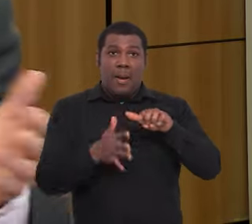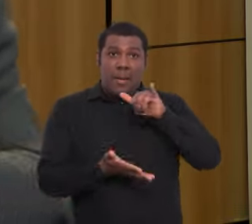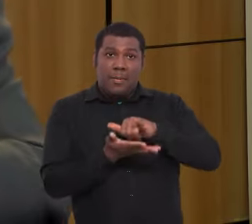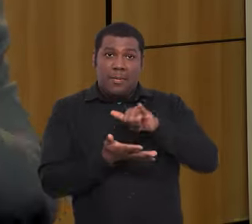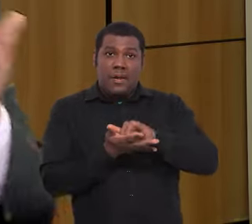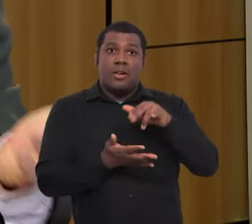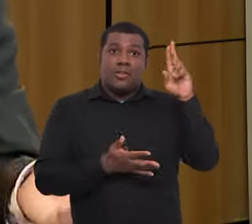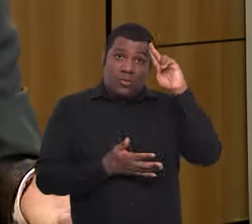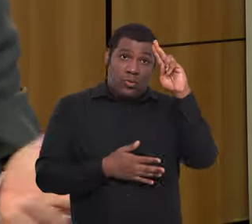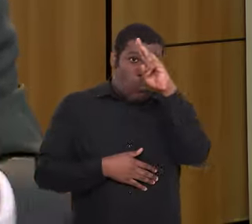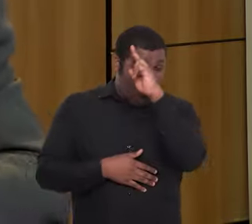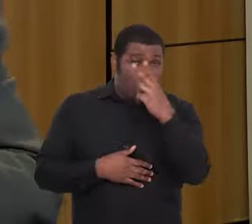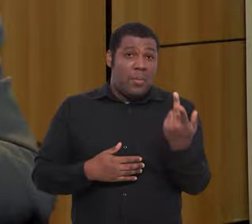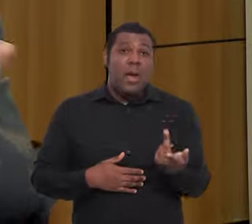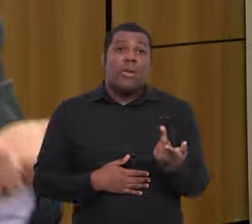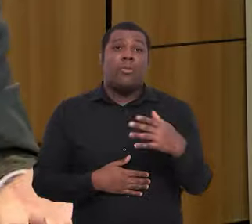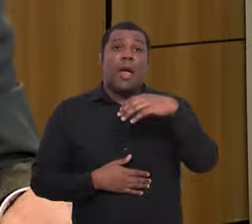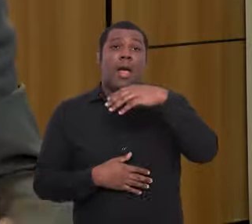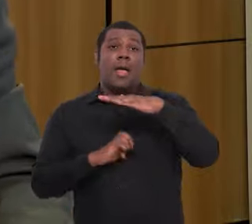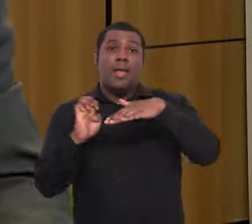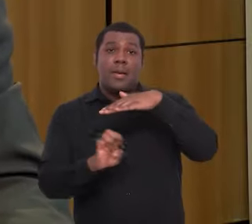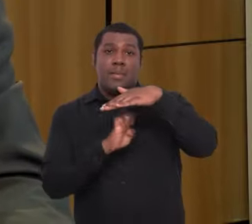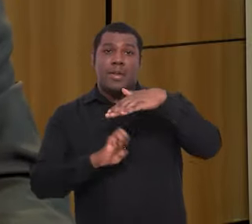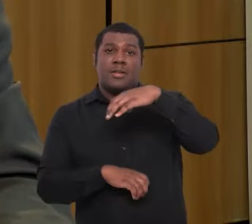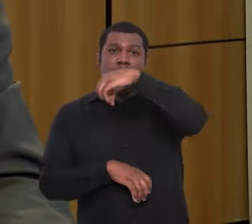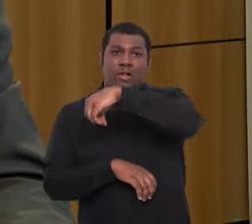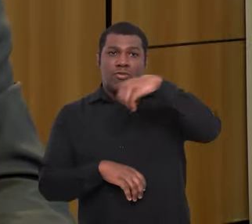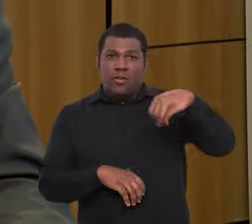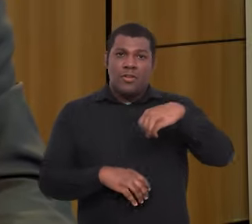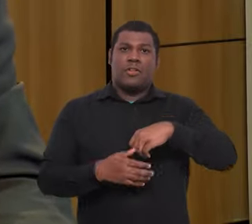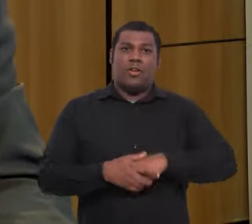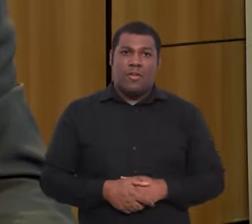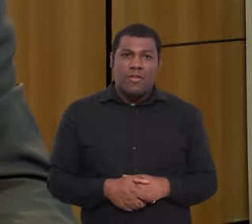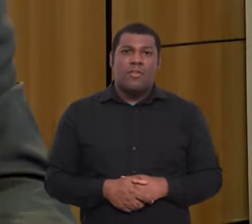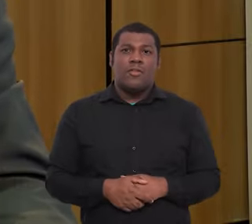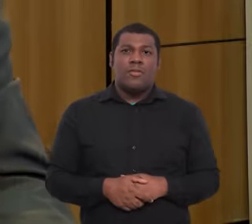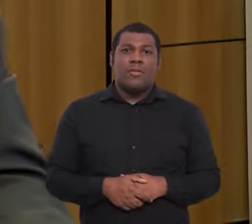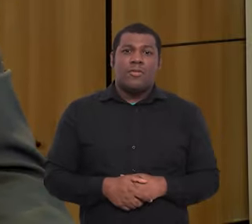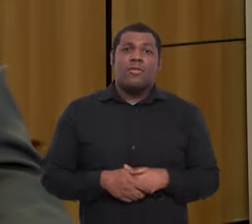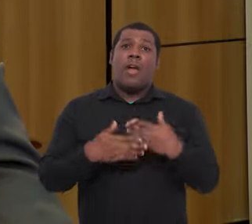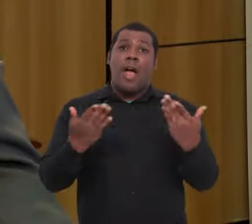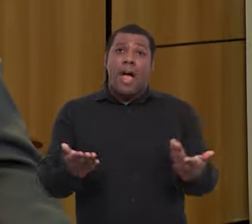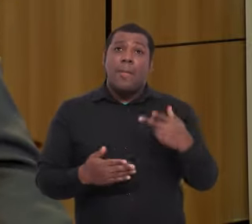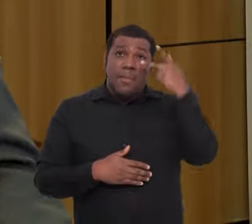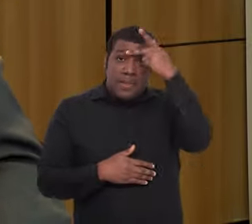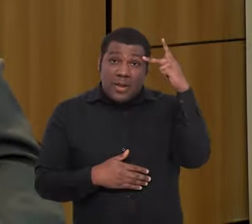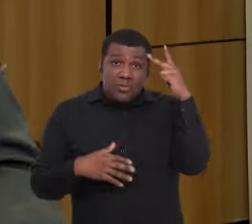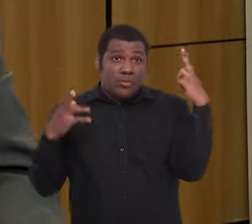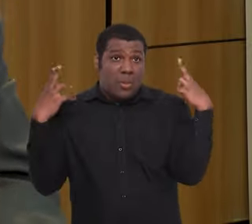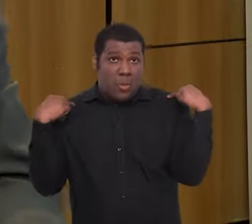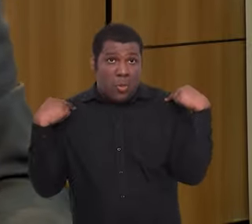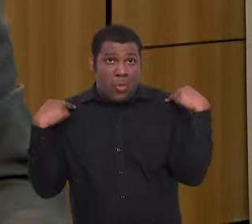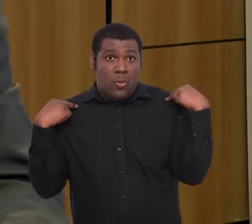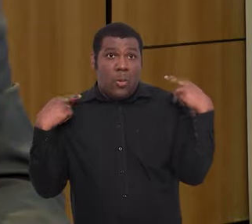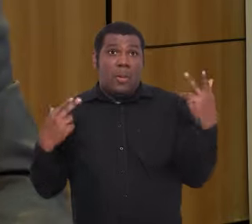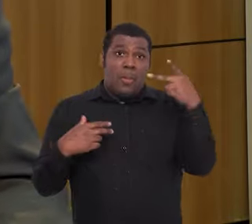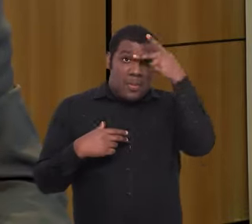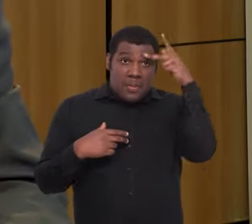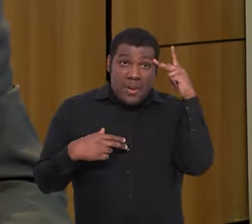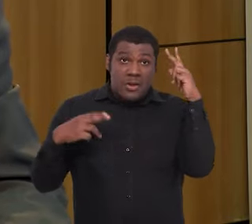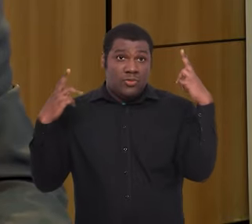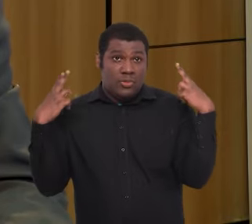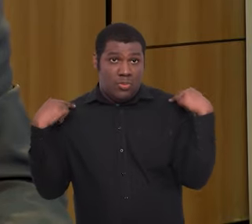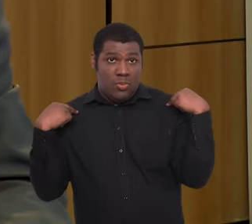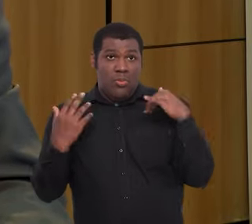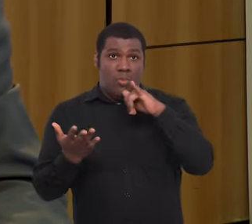Uber enquadrar 99 enquadrar as empresas de plataformas desses quase 800.000 Trabalhadores que trabalha com